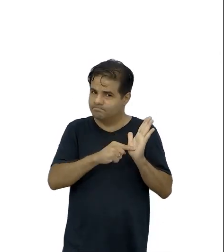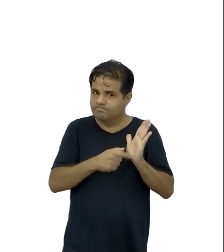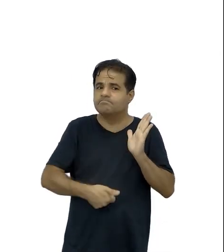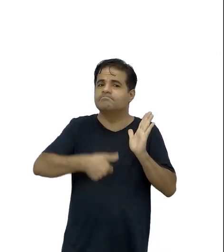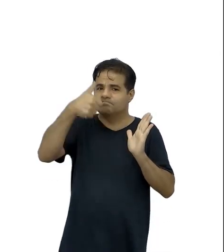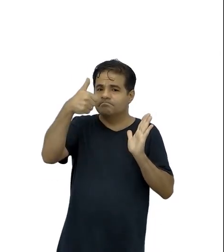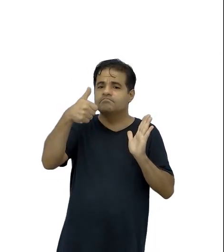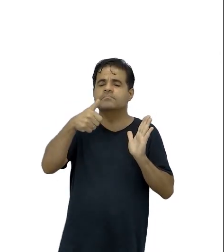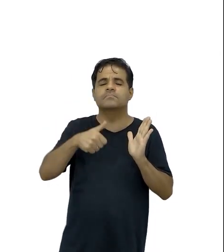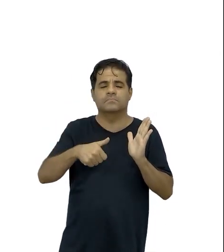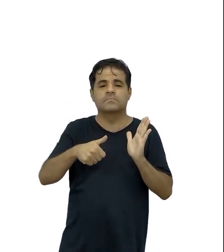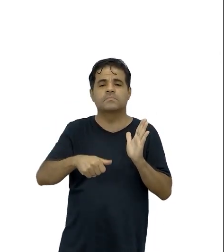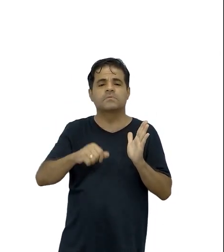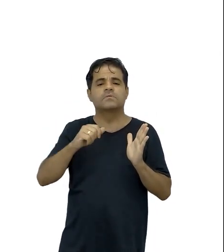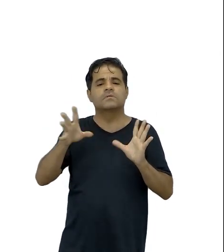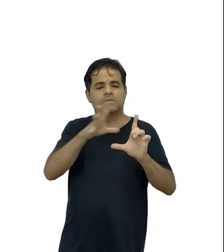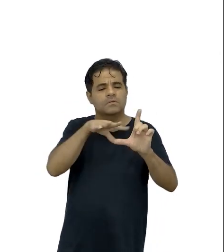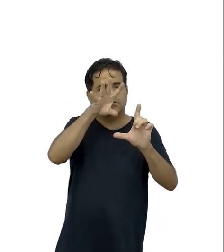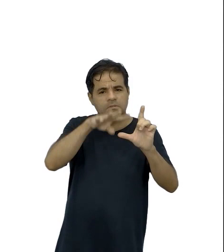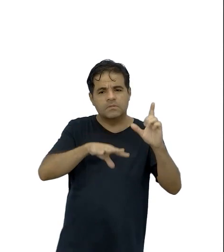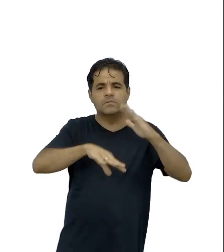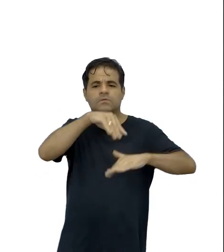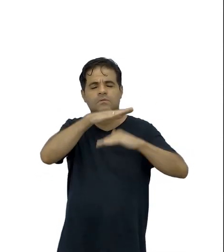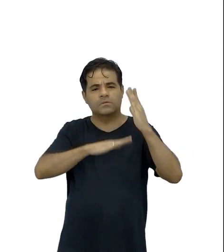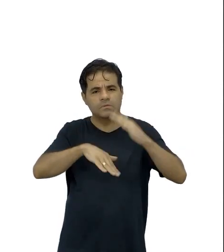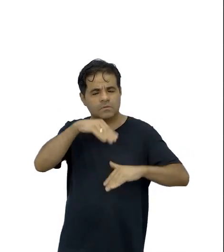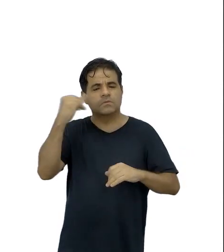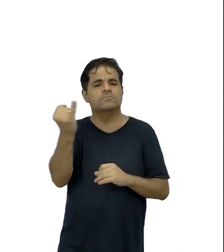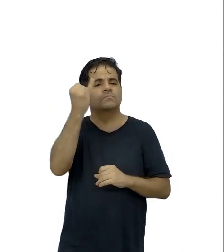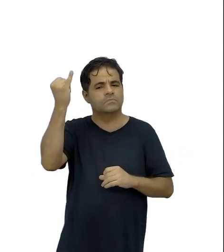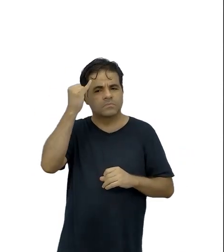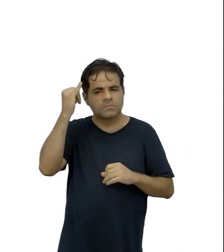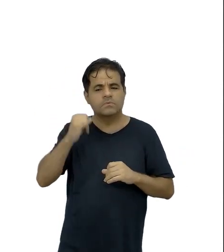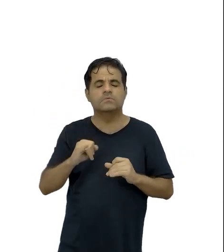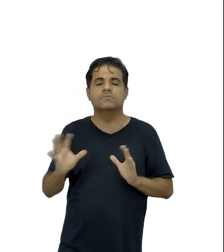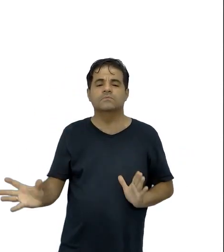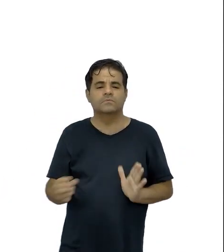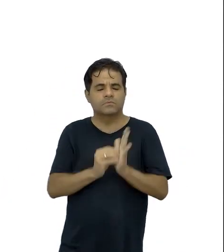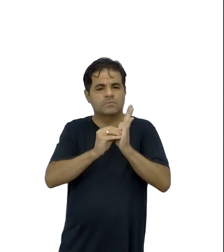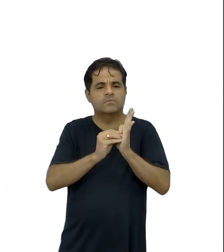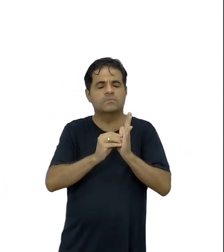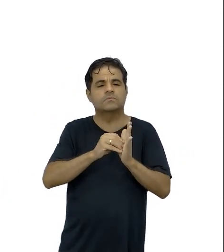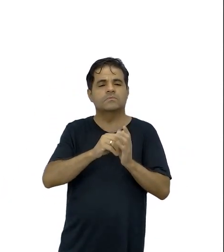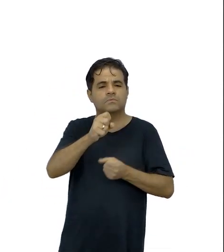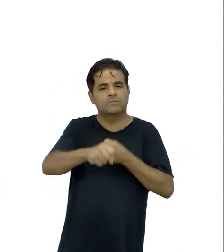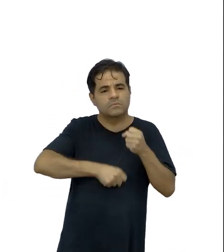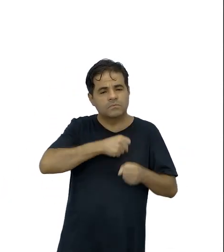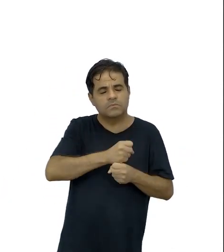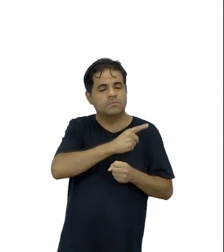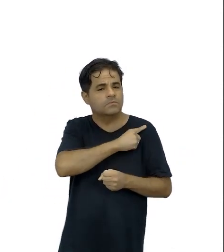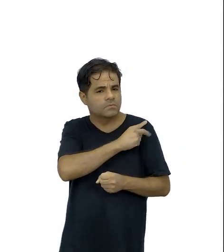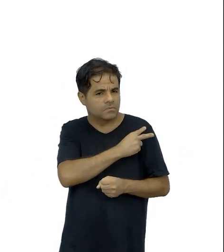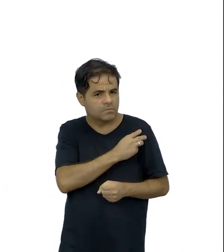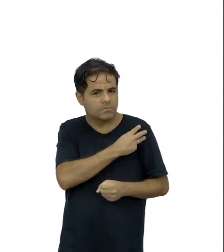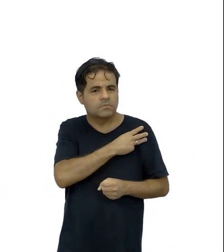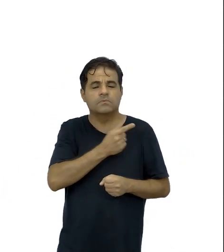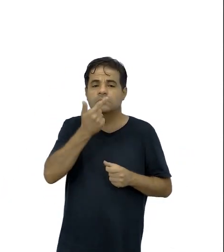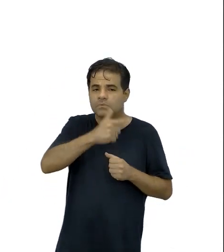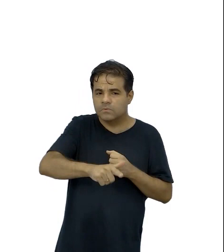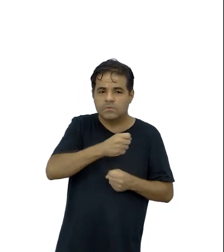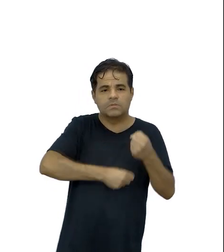elaboração da matriz das habilidades essenciais, tanto no ano série corrente quanto de outros